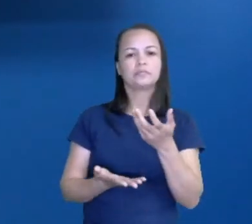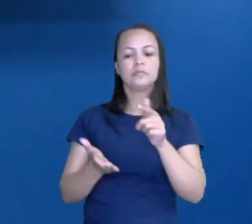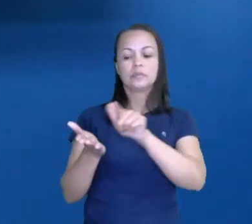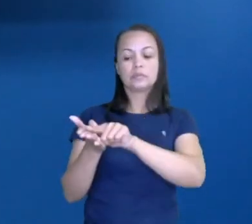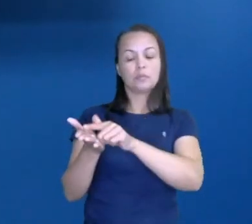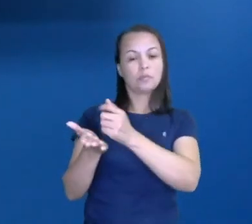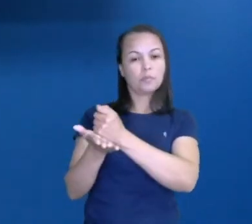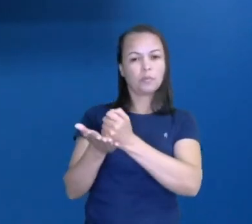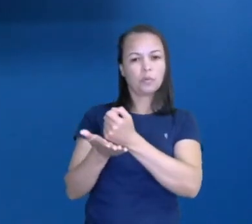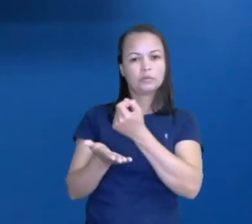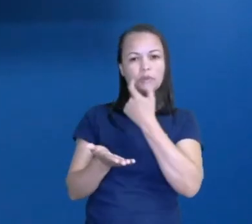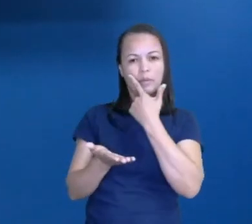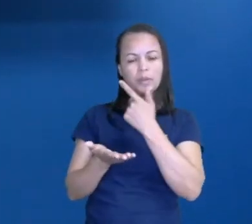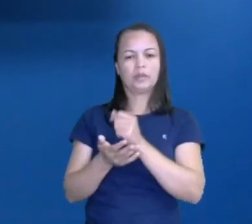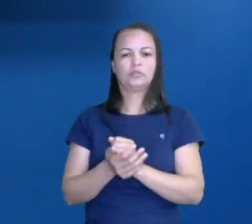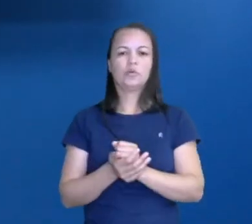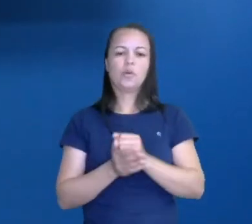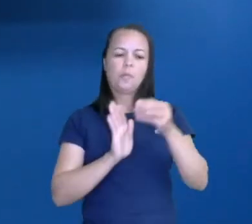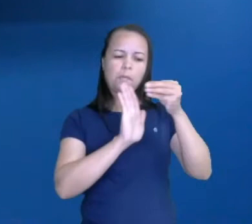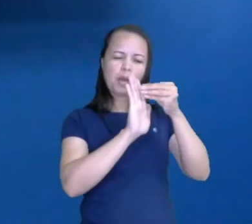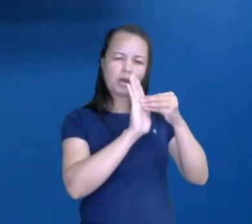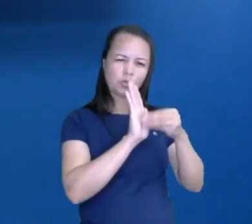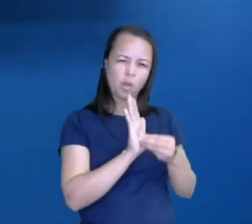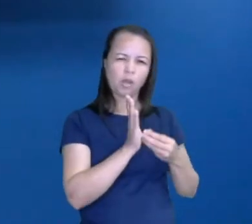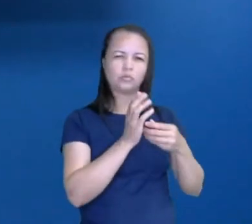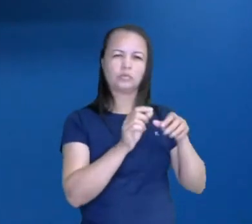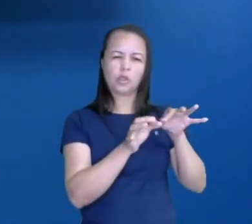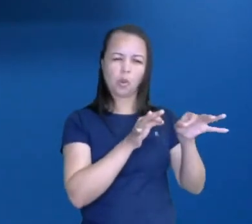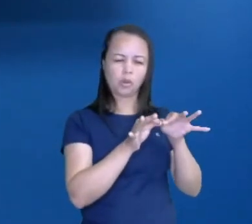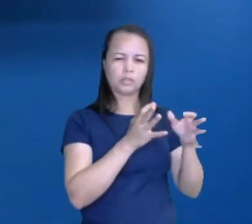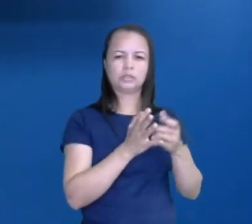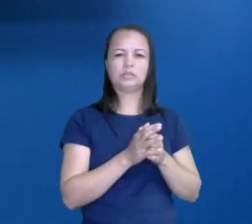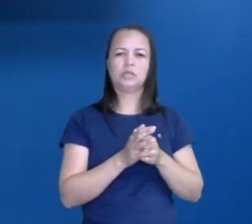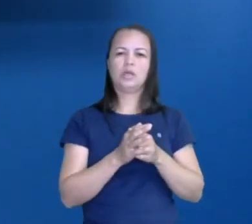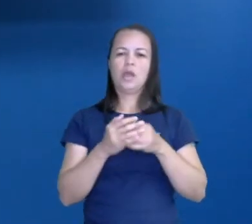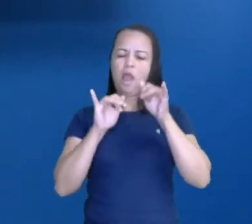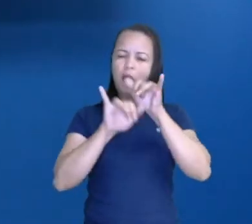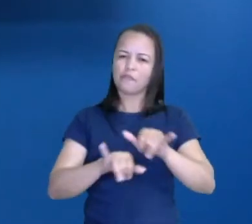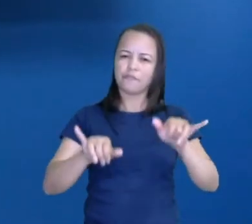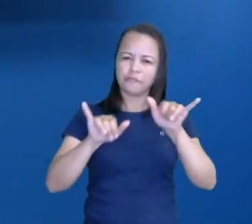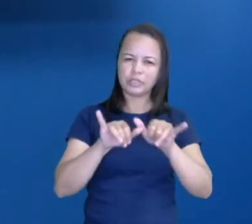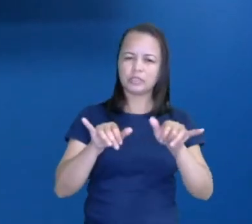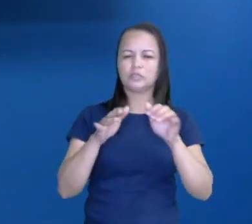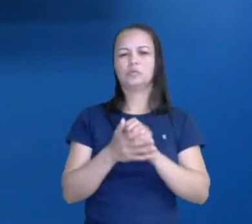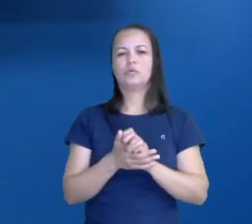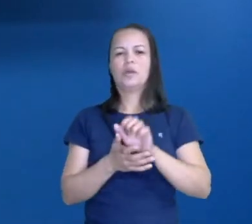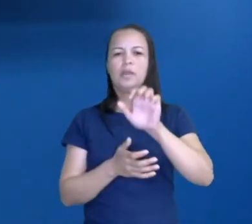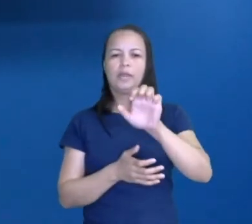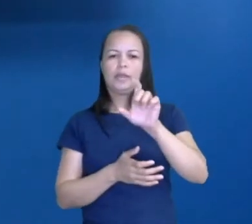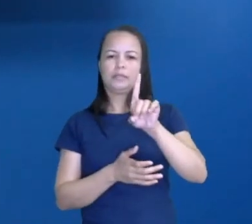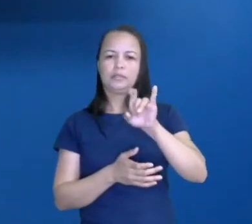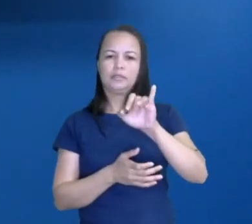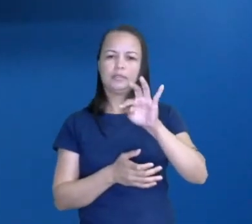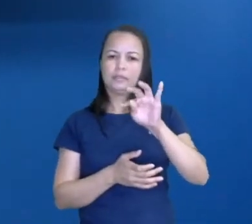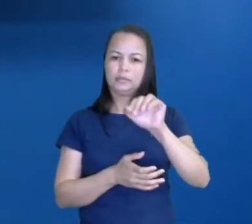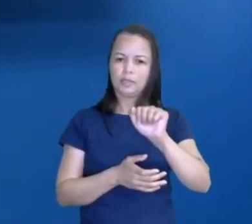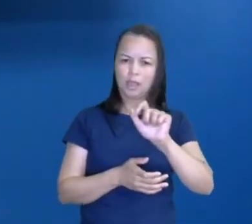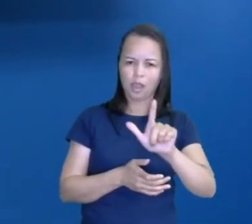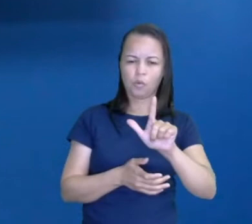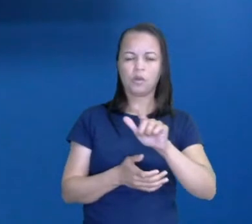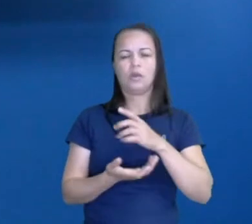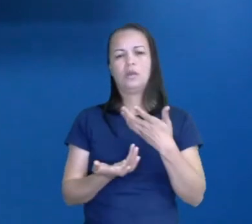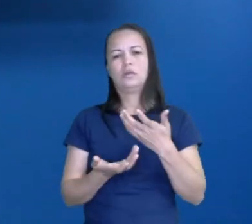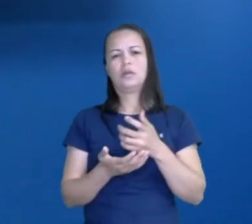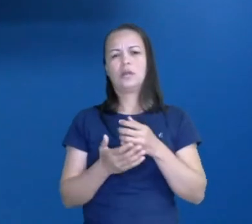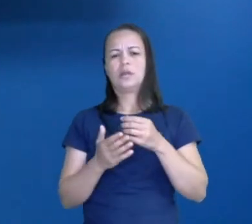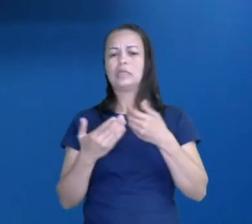de remédio, manual de instruções, avisos, editais. Nenhum destes, né, pode